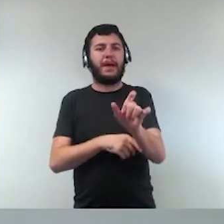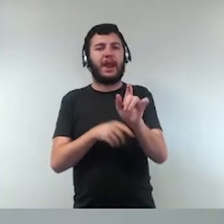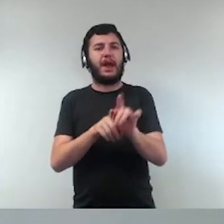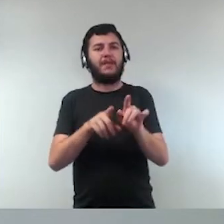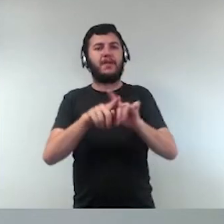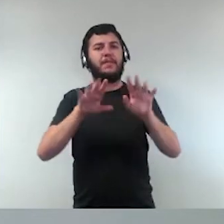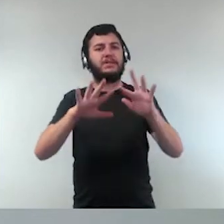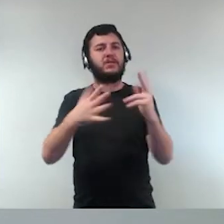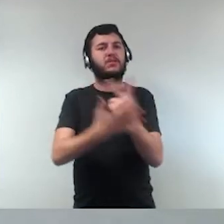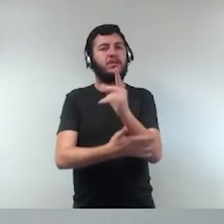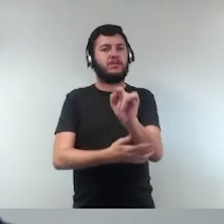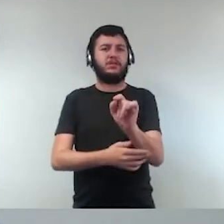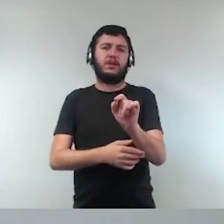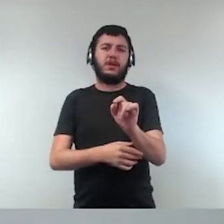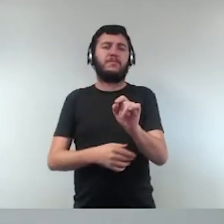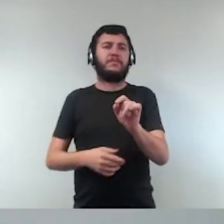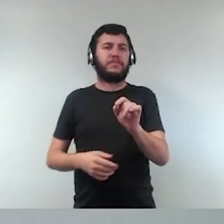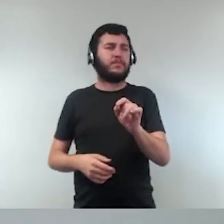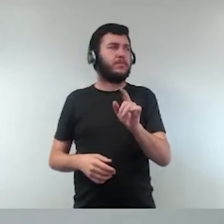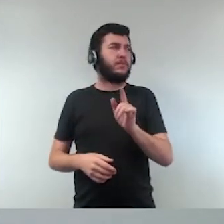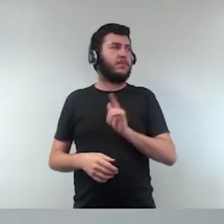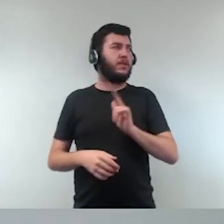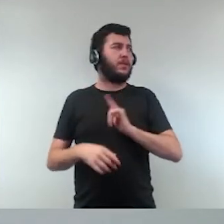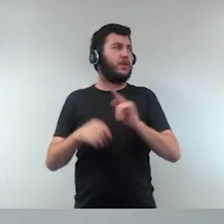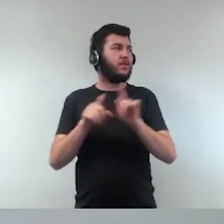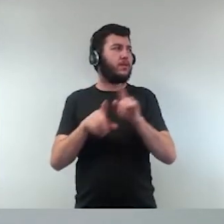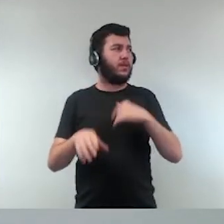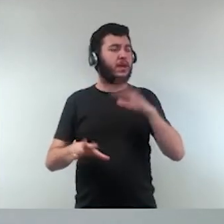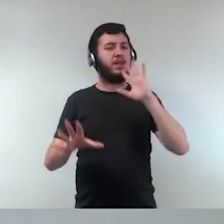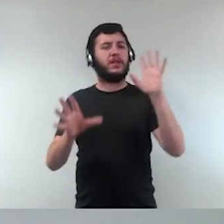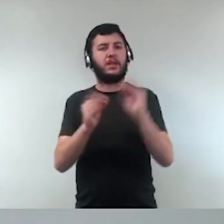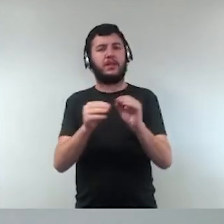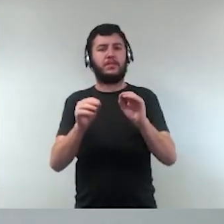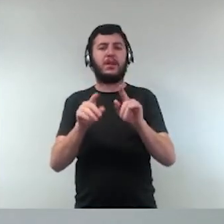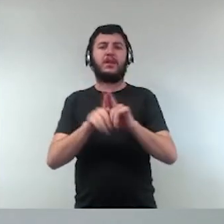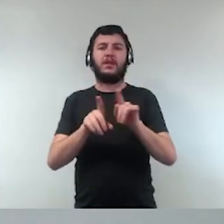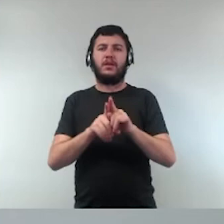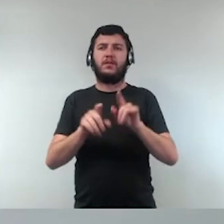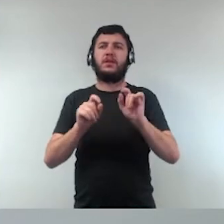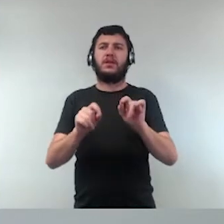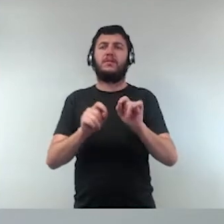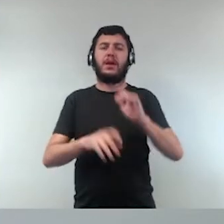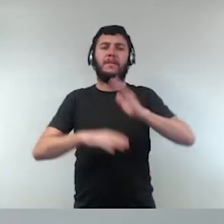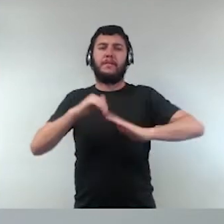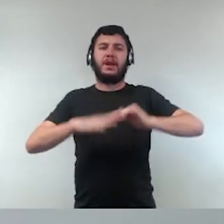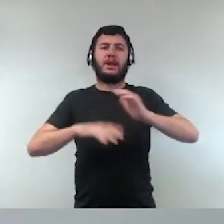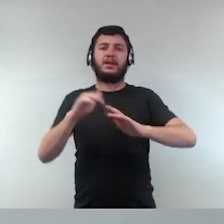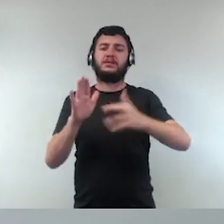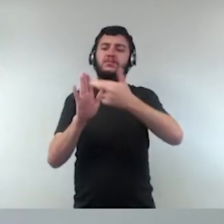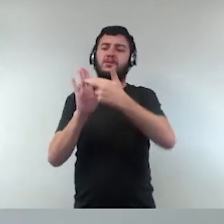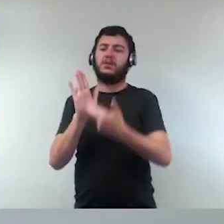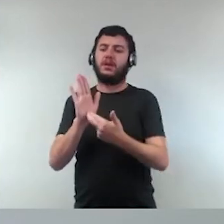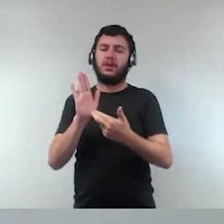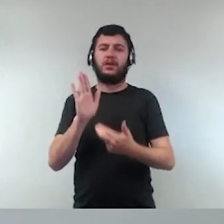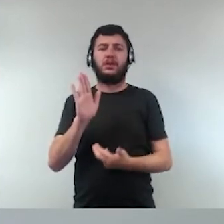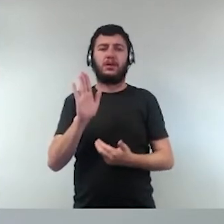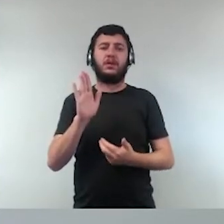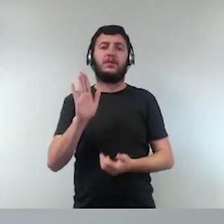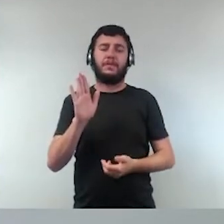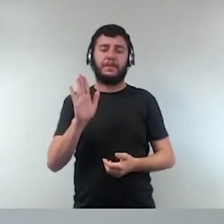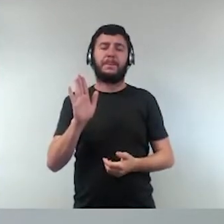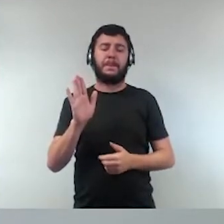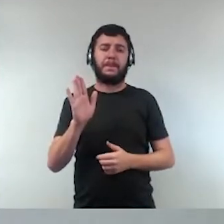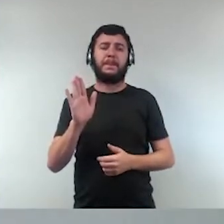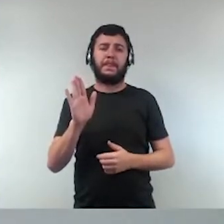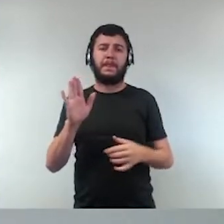necessidade de pugnar por uma interpretação e aplicação dessas regras em cotejo